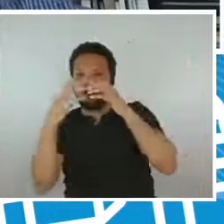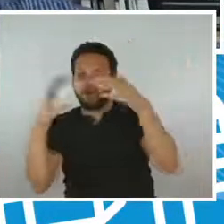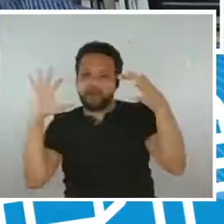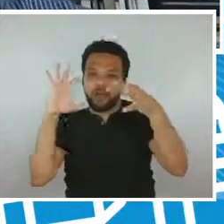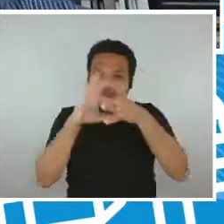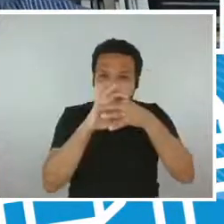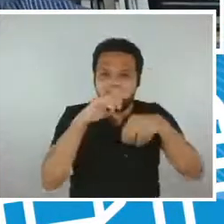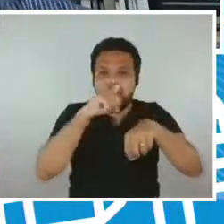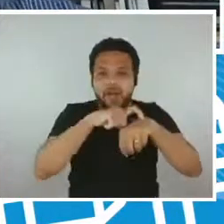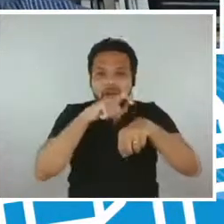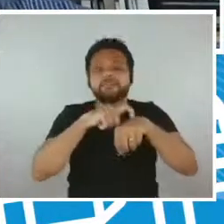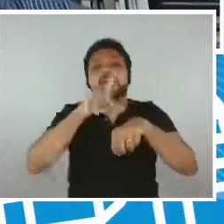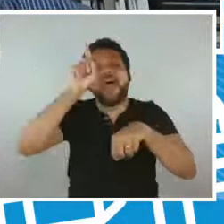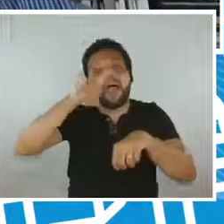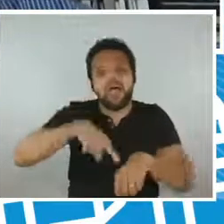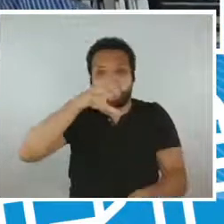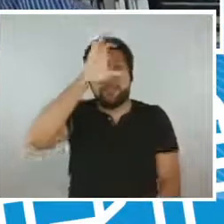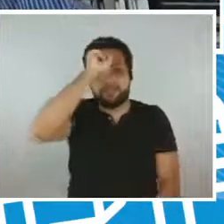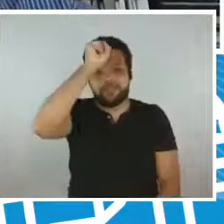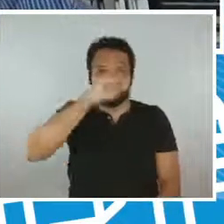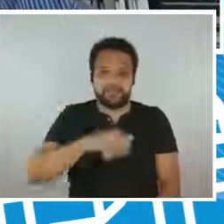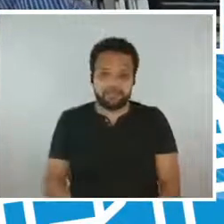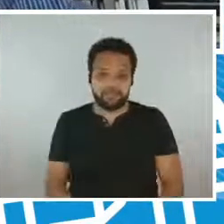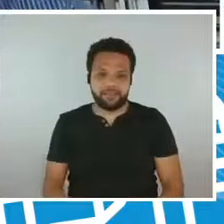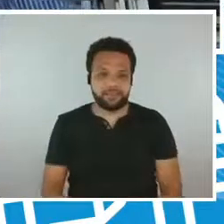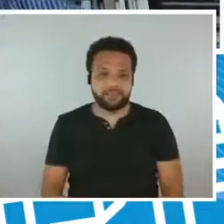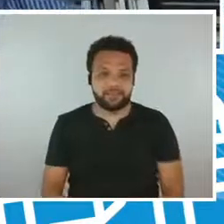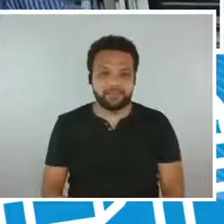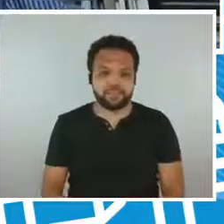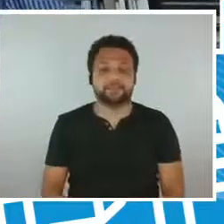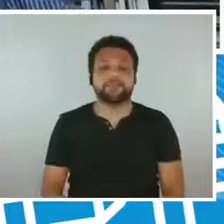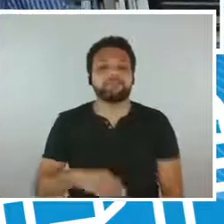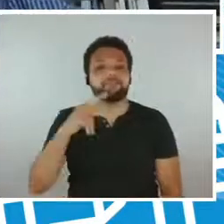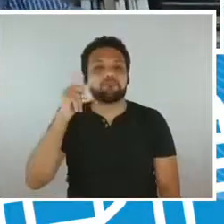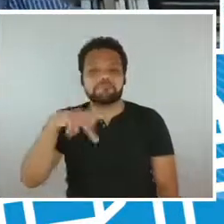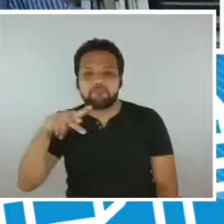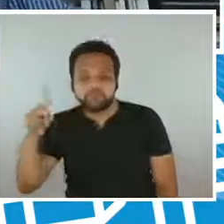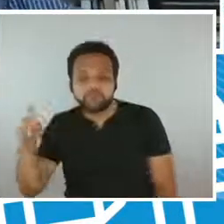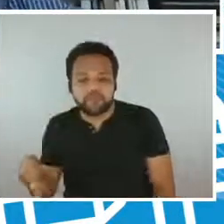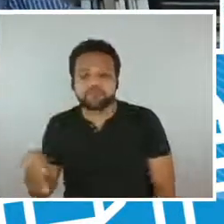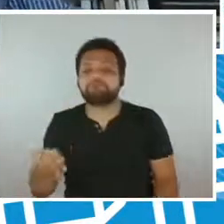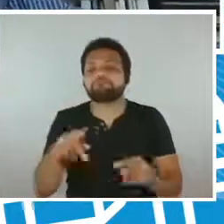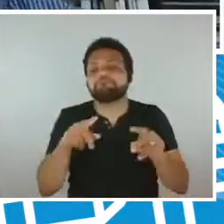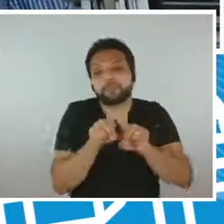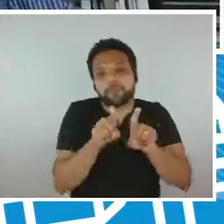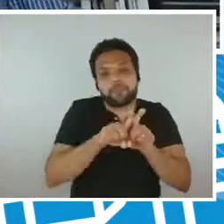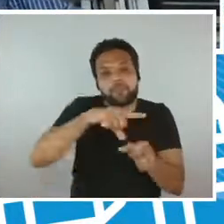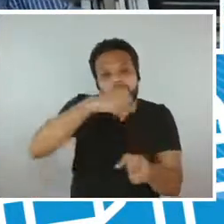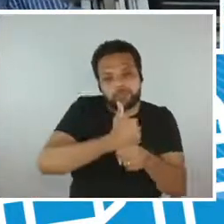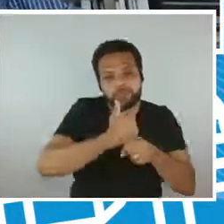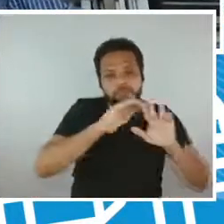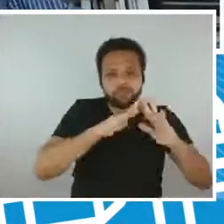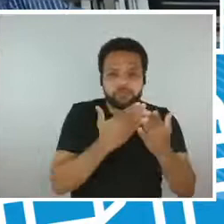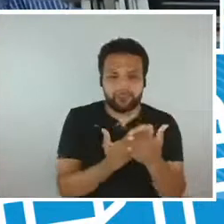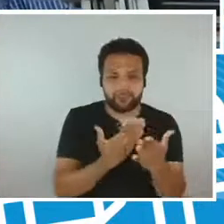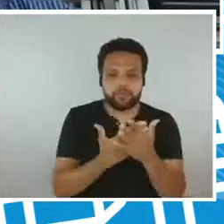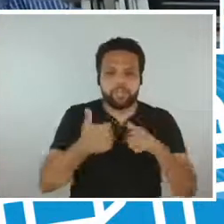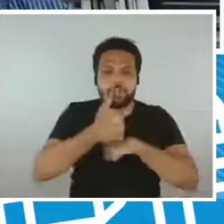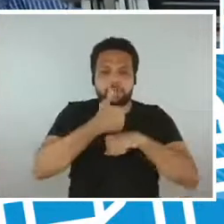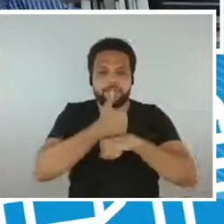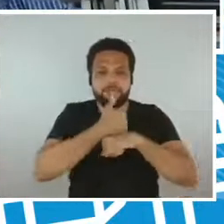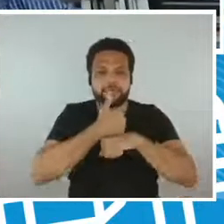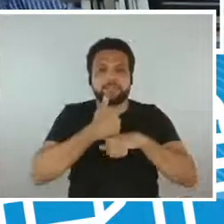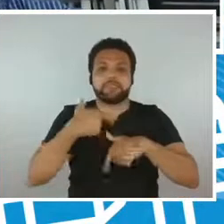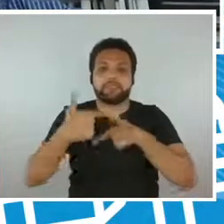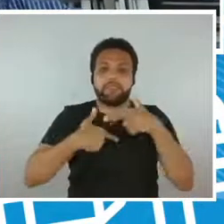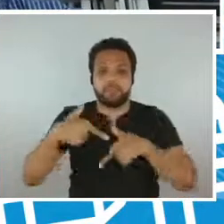da aprendizagem, né? Os professores e mesmo os diretores, ou seja, os profissionais que acompanham